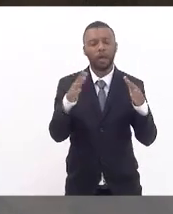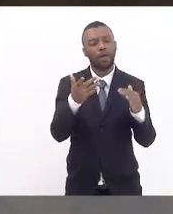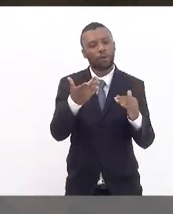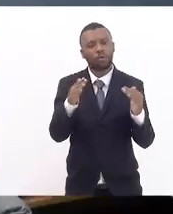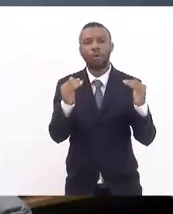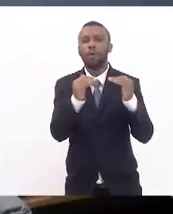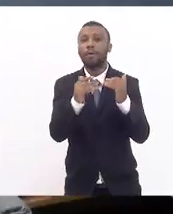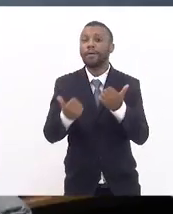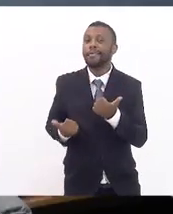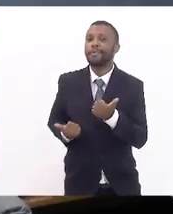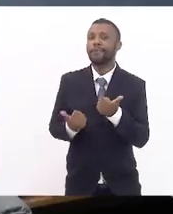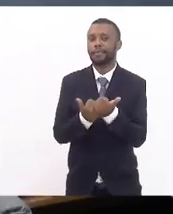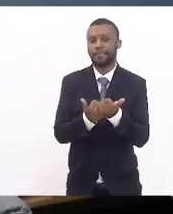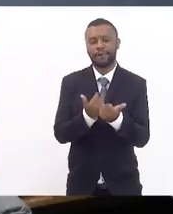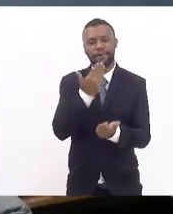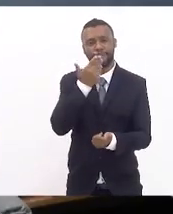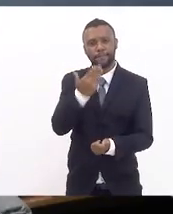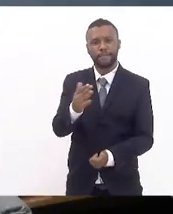favorável.